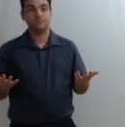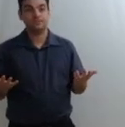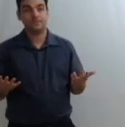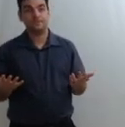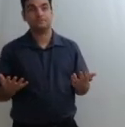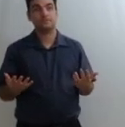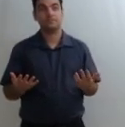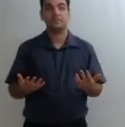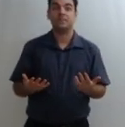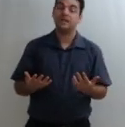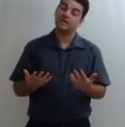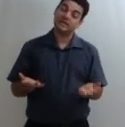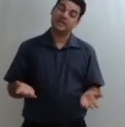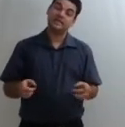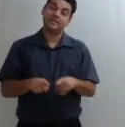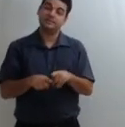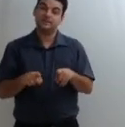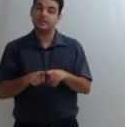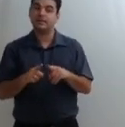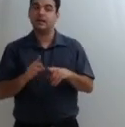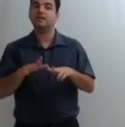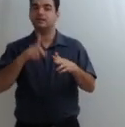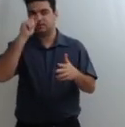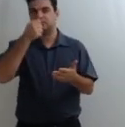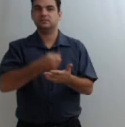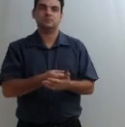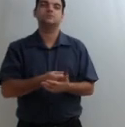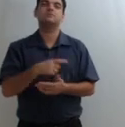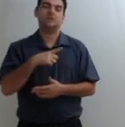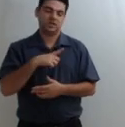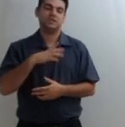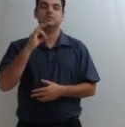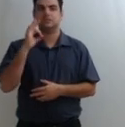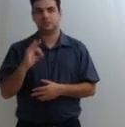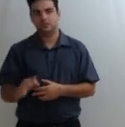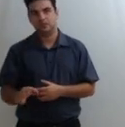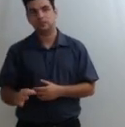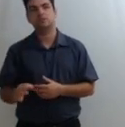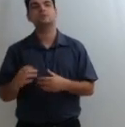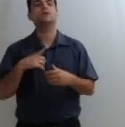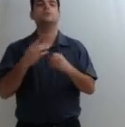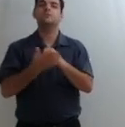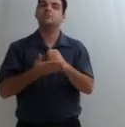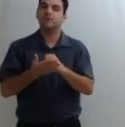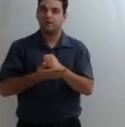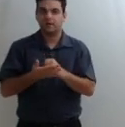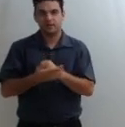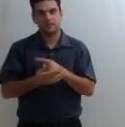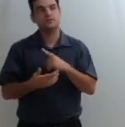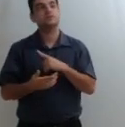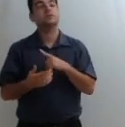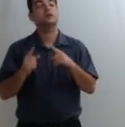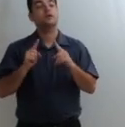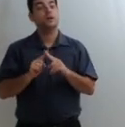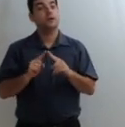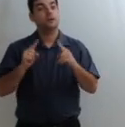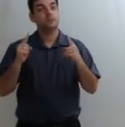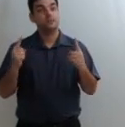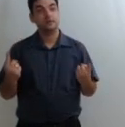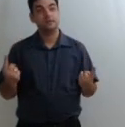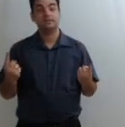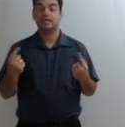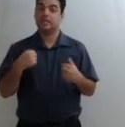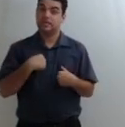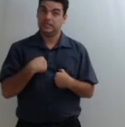maior extensão, a decisão é concisa quanto à fundamentação casuística, mas, ao que me